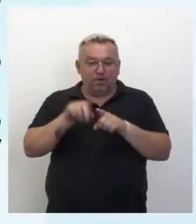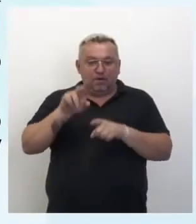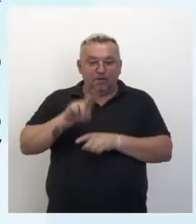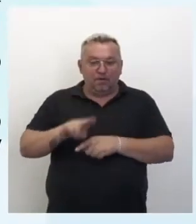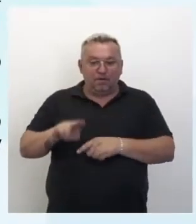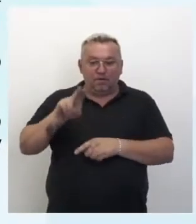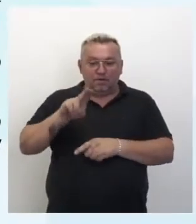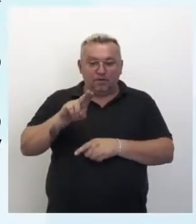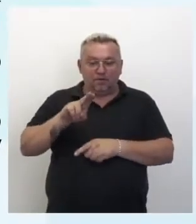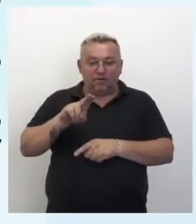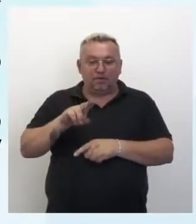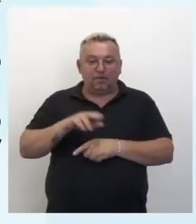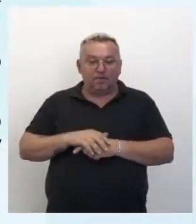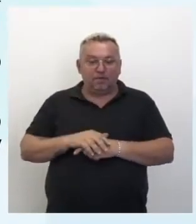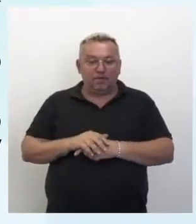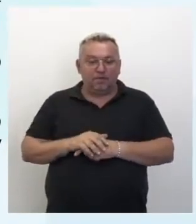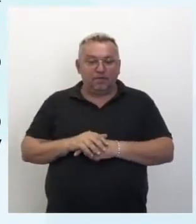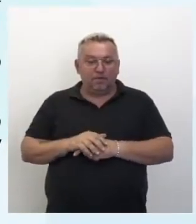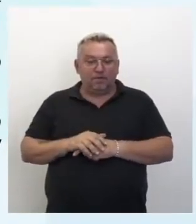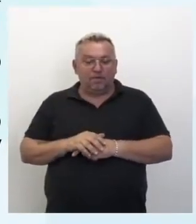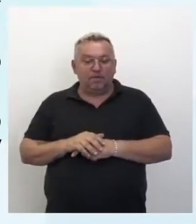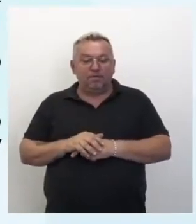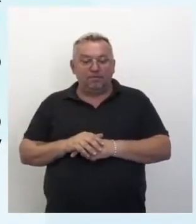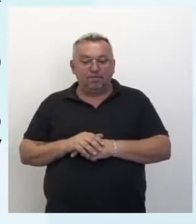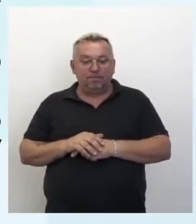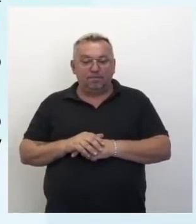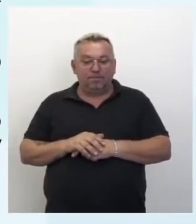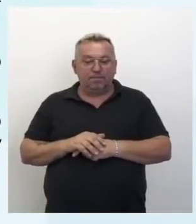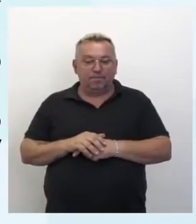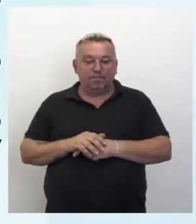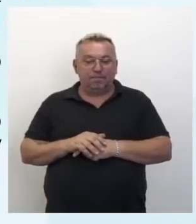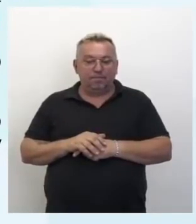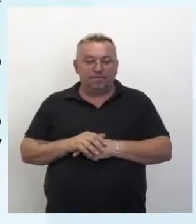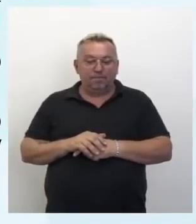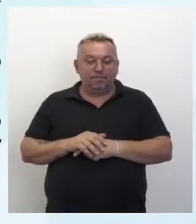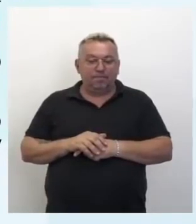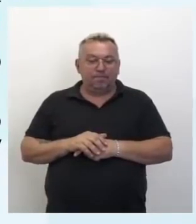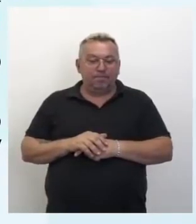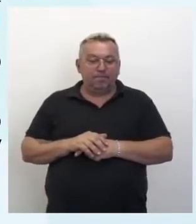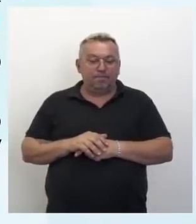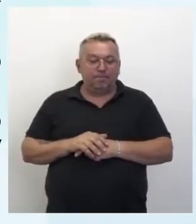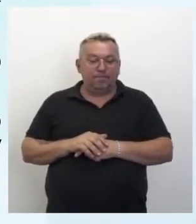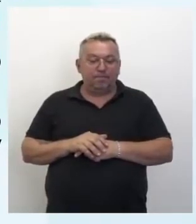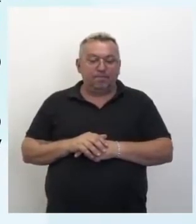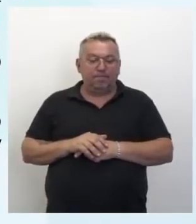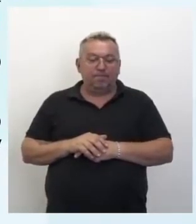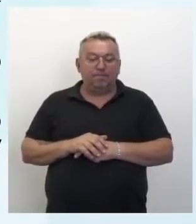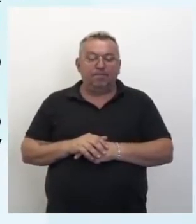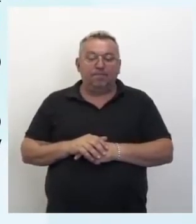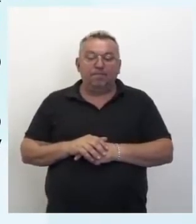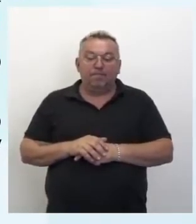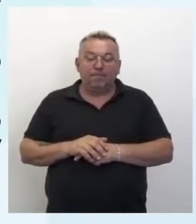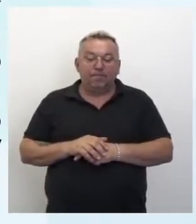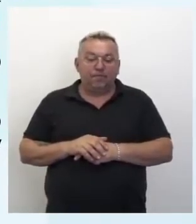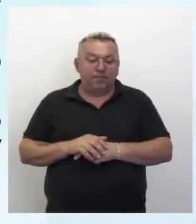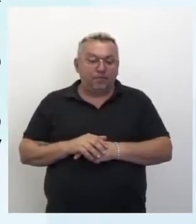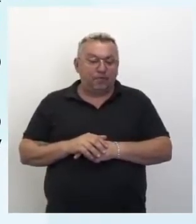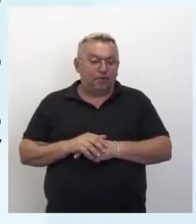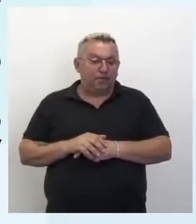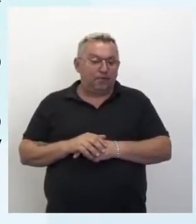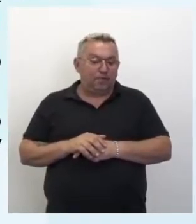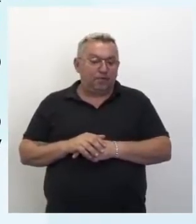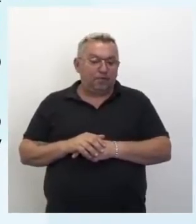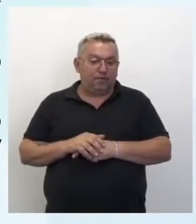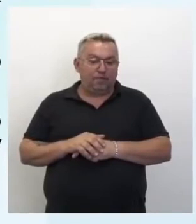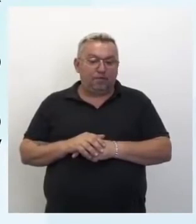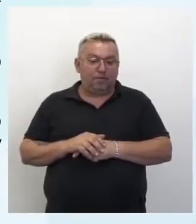o going to. Então, are not going to, is not going to, por aí vai. To make sentences, we use a formal verb to